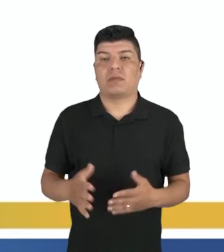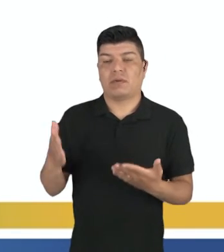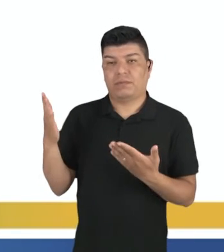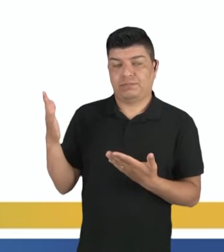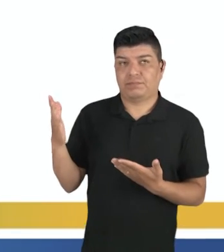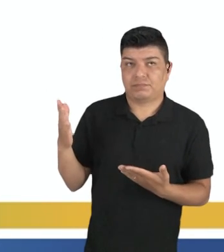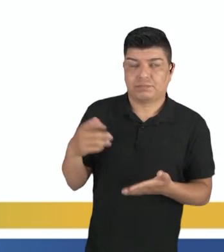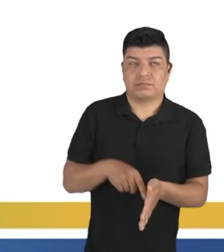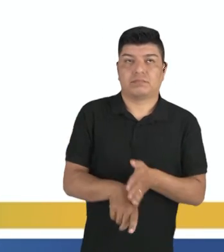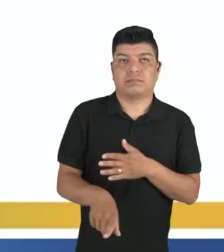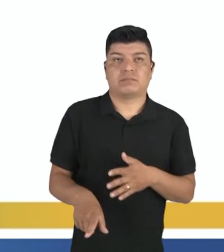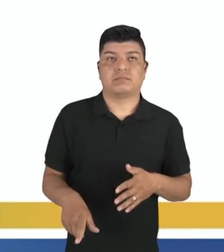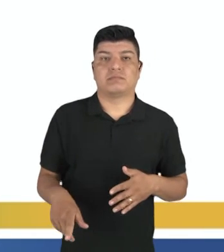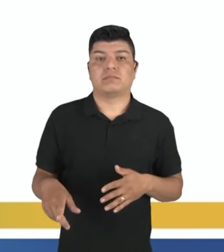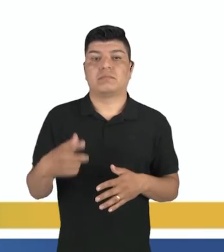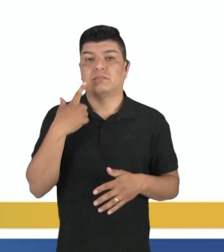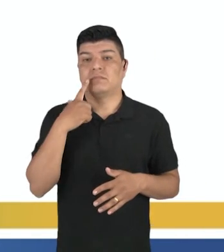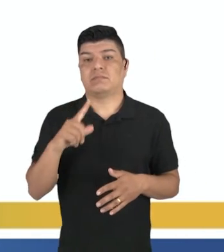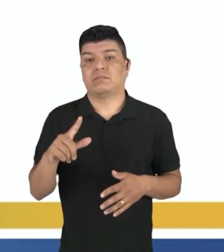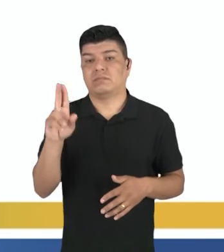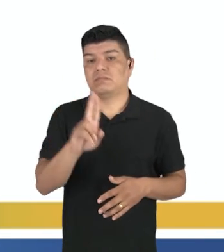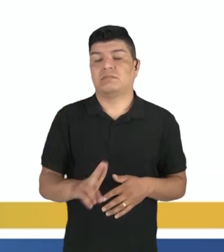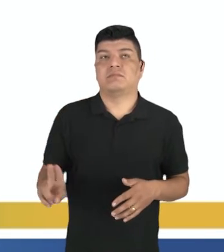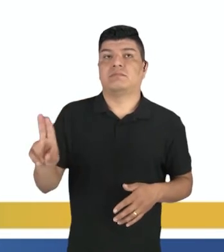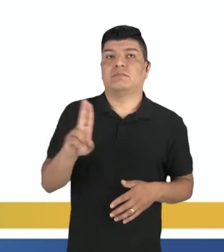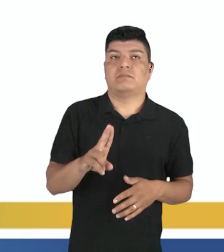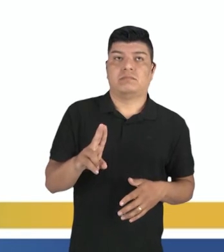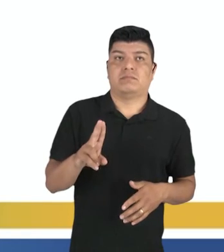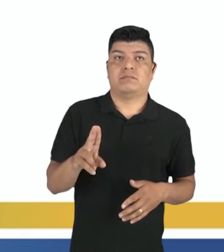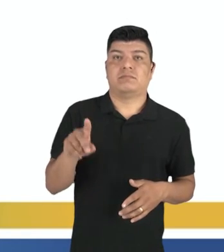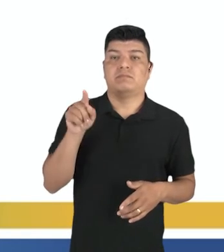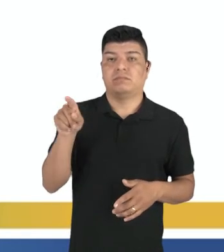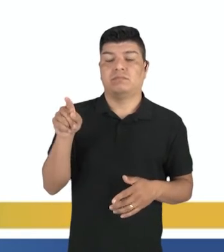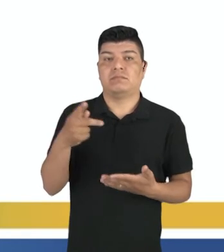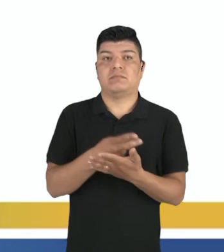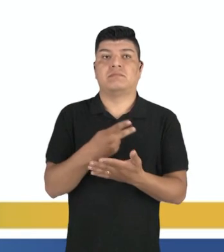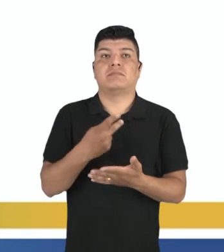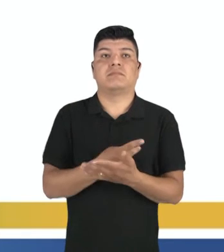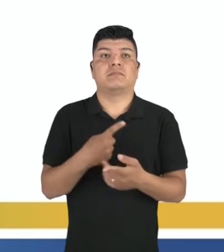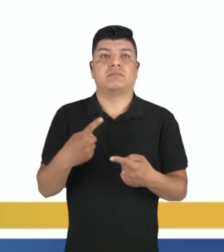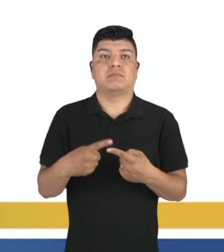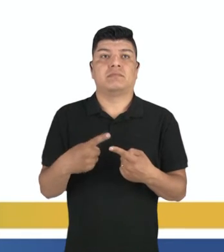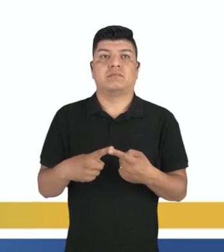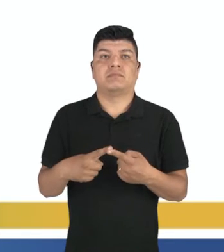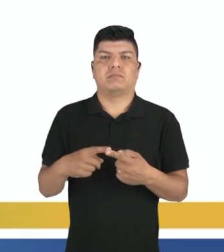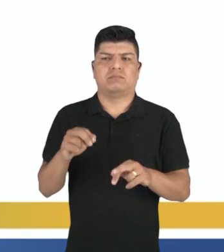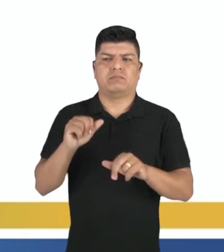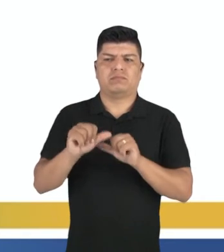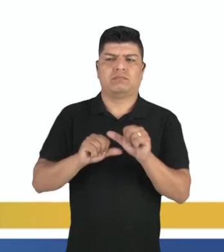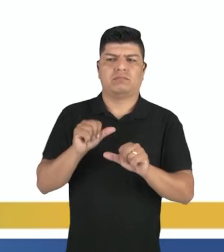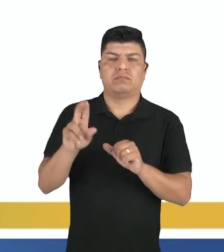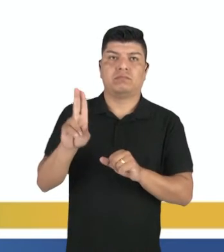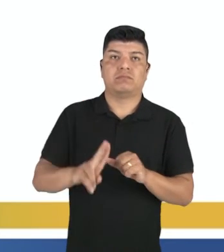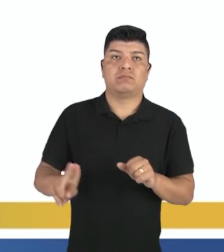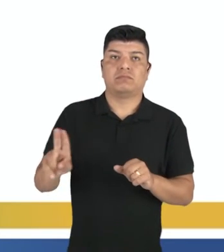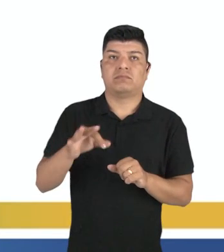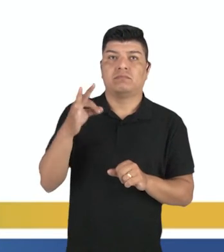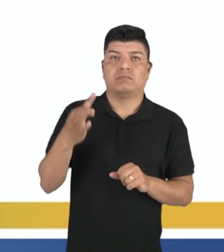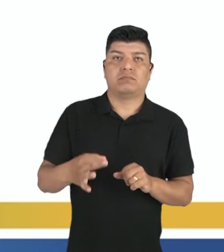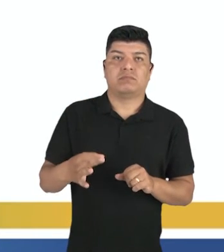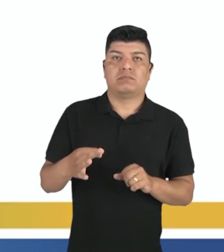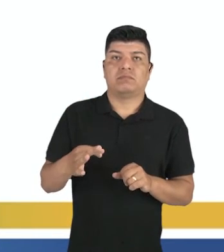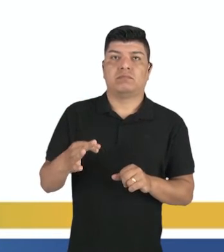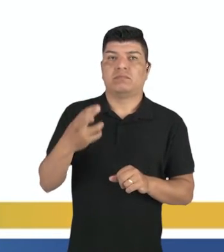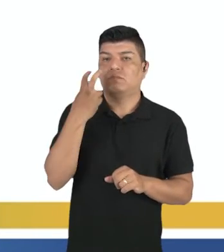acordo com a norma padrão da língua, esse uso é inadequado, pois a. contraria o uso previsto para o